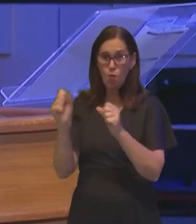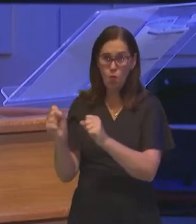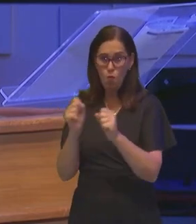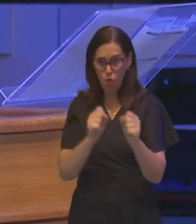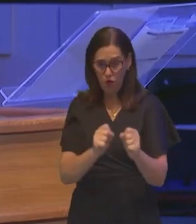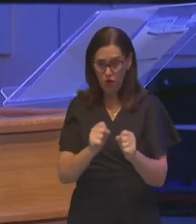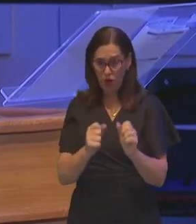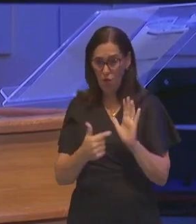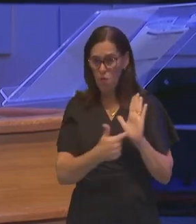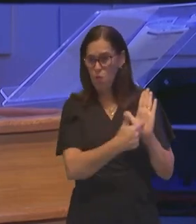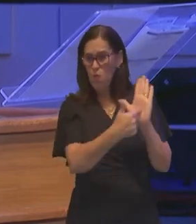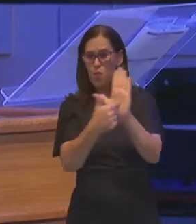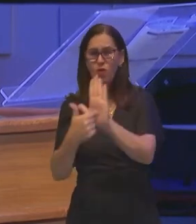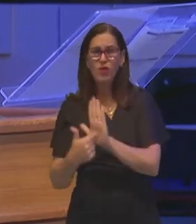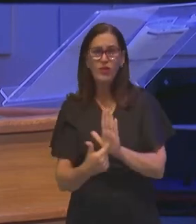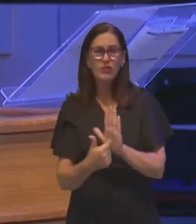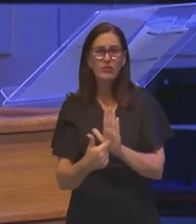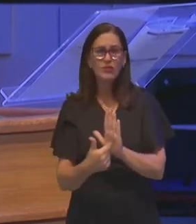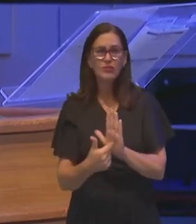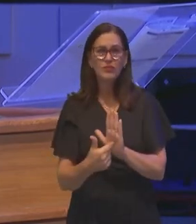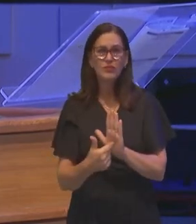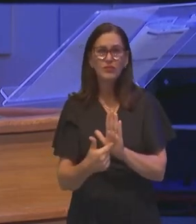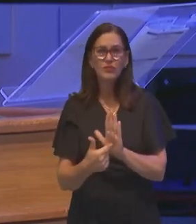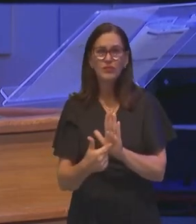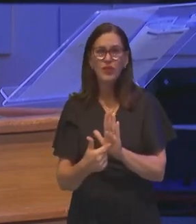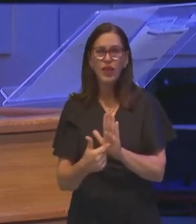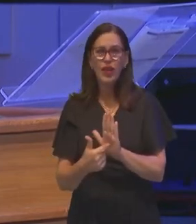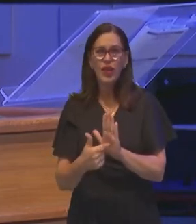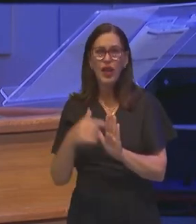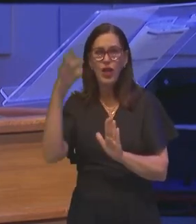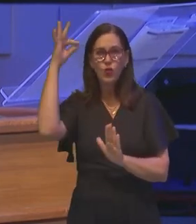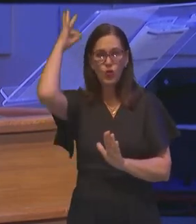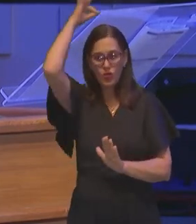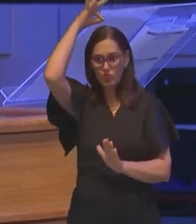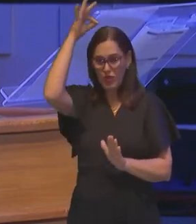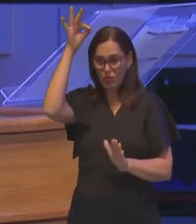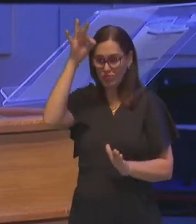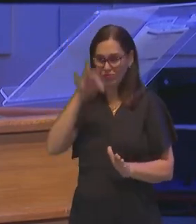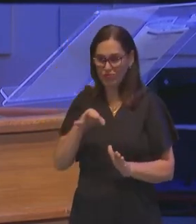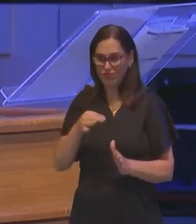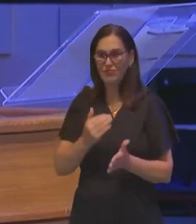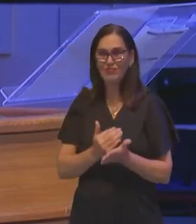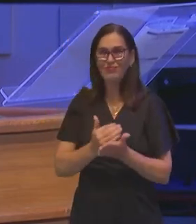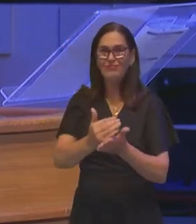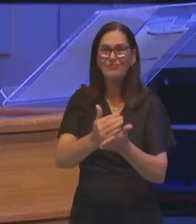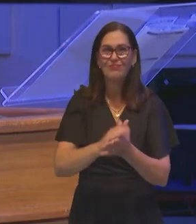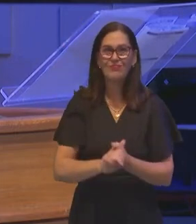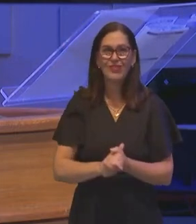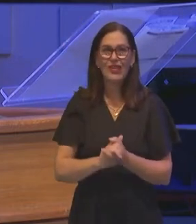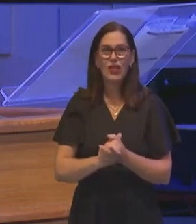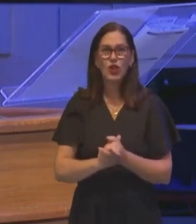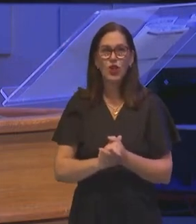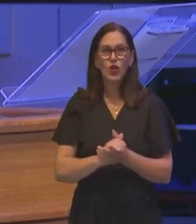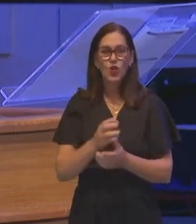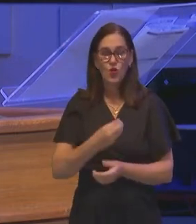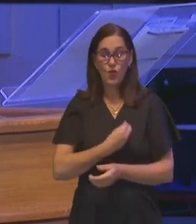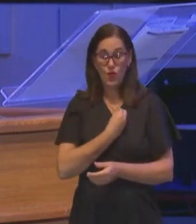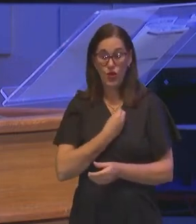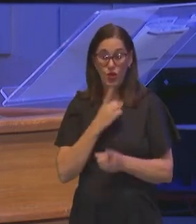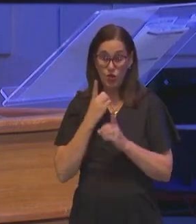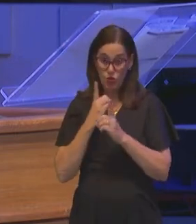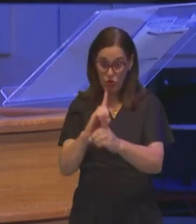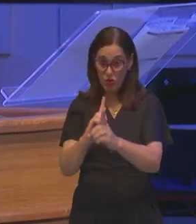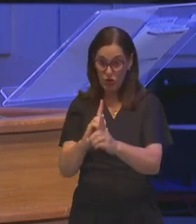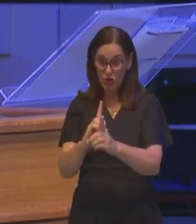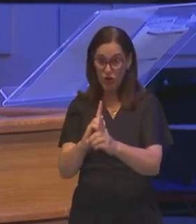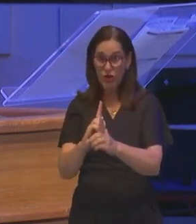a manifestação e a inauguração do Espírito Santo, sobre a vida dos discípulos, sobre a vida